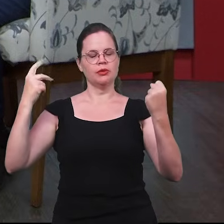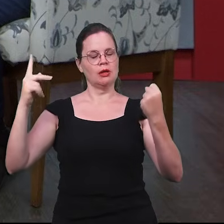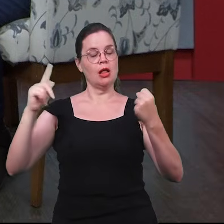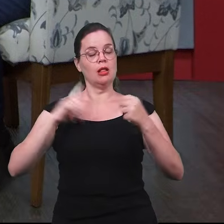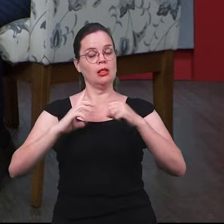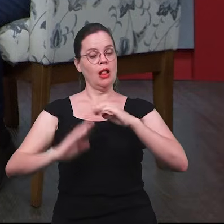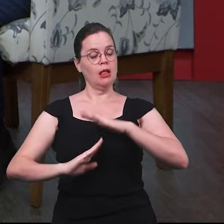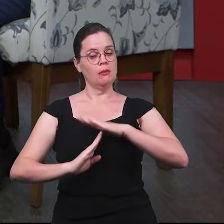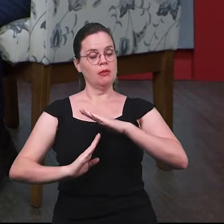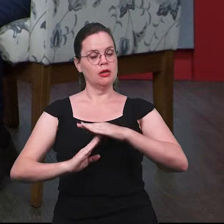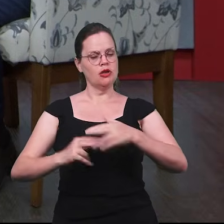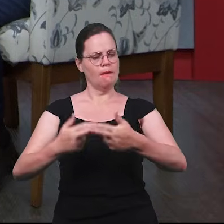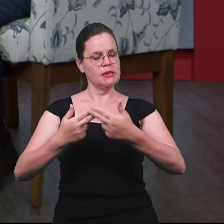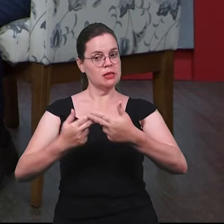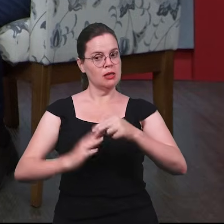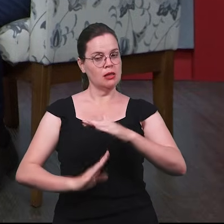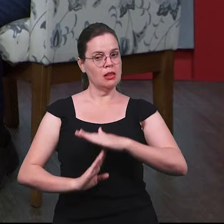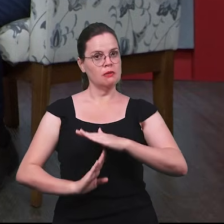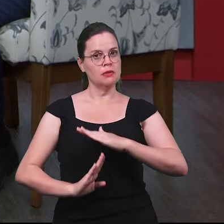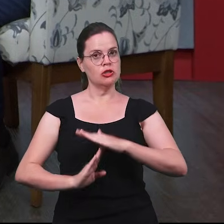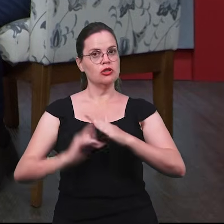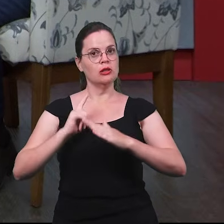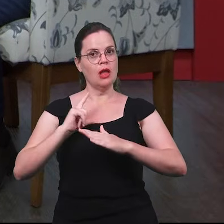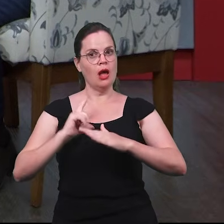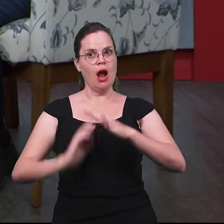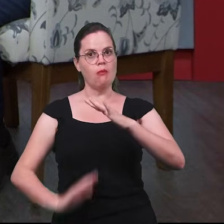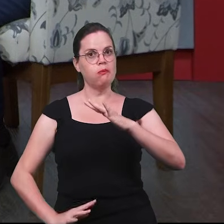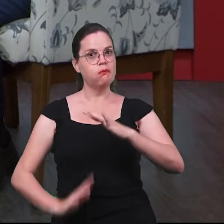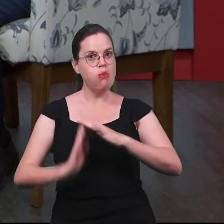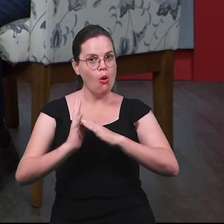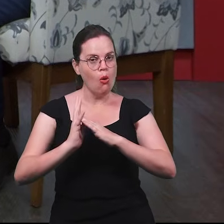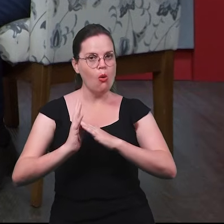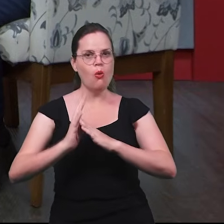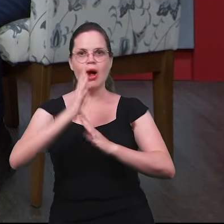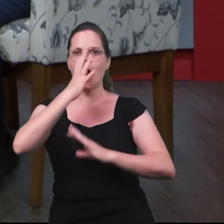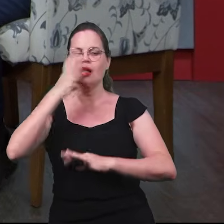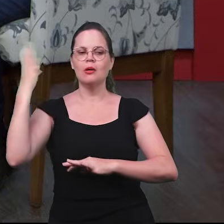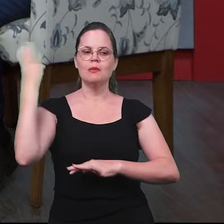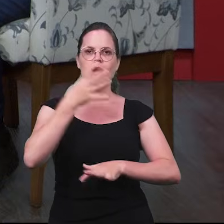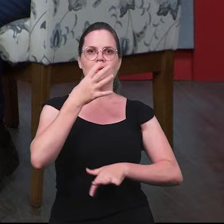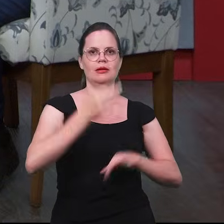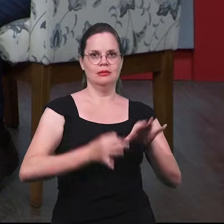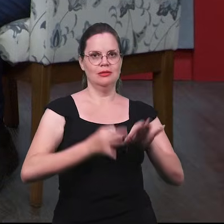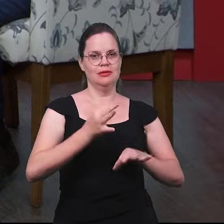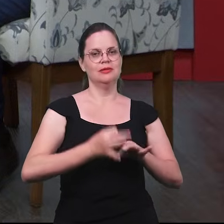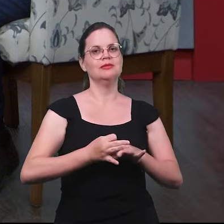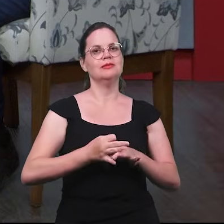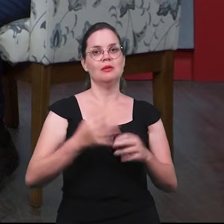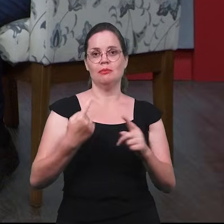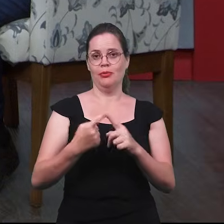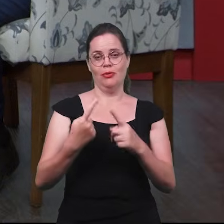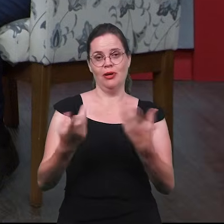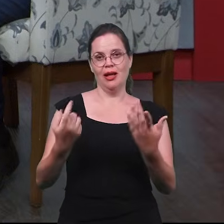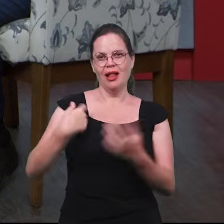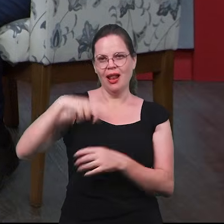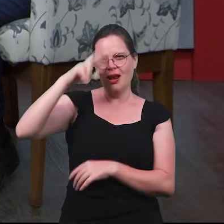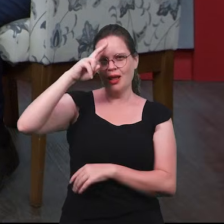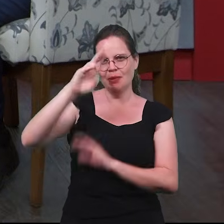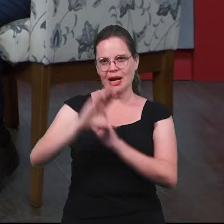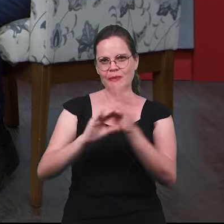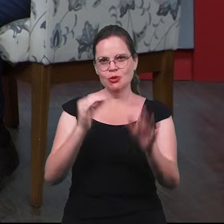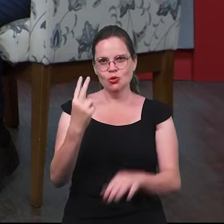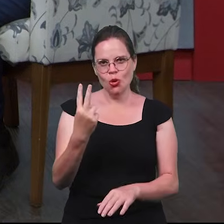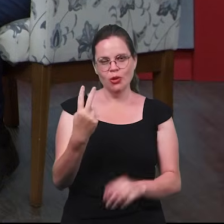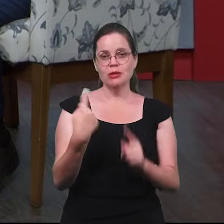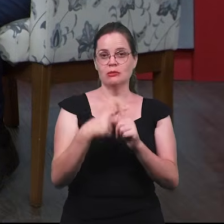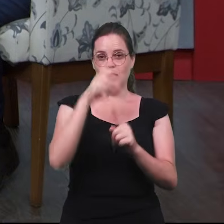lembrar o capítulo 2, né, que é Deus que cuida do estabelecimento de reis, dos reis, né? Deus é